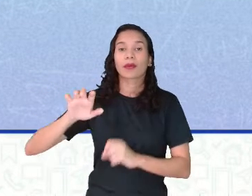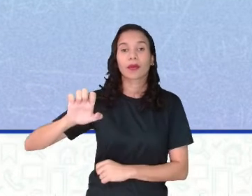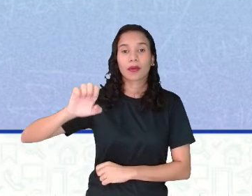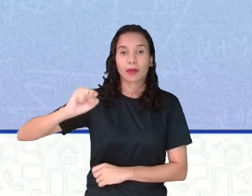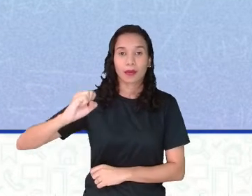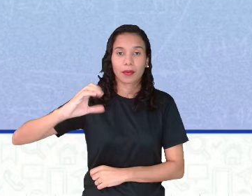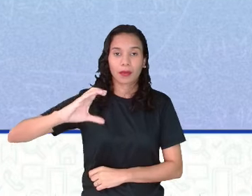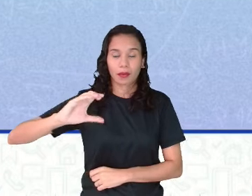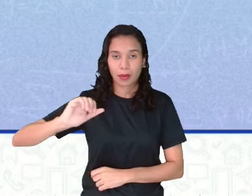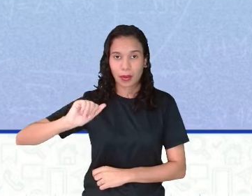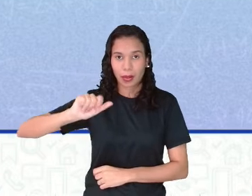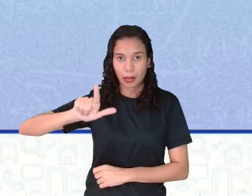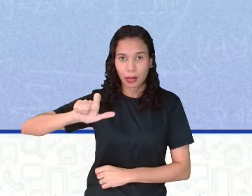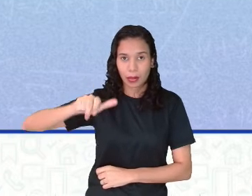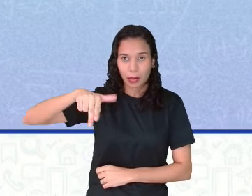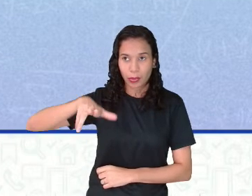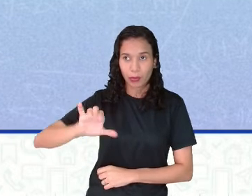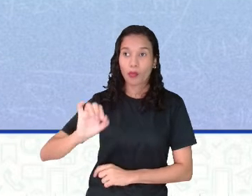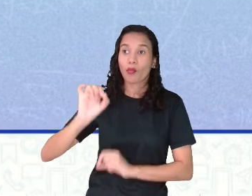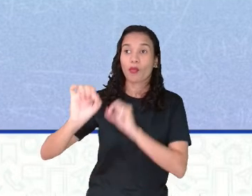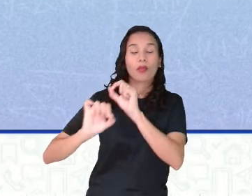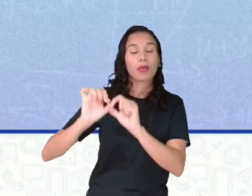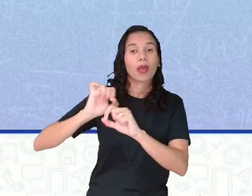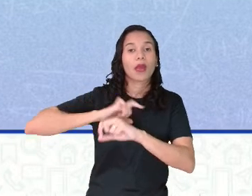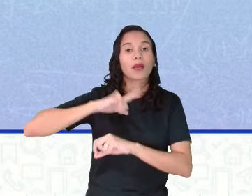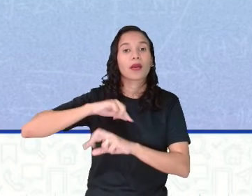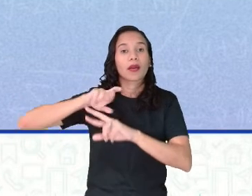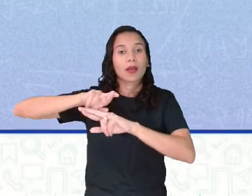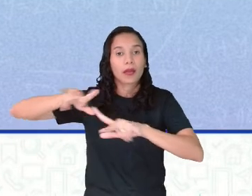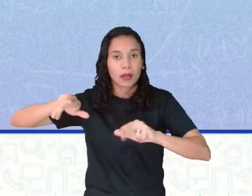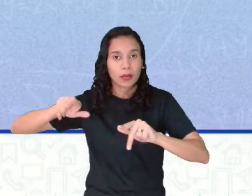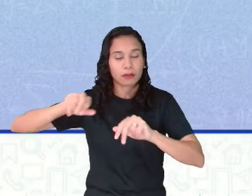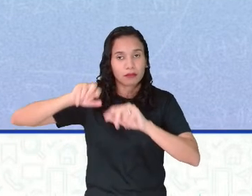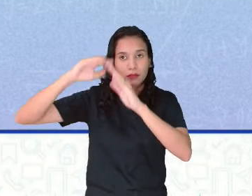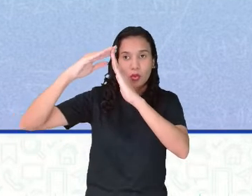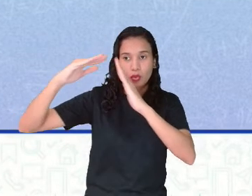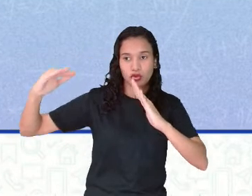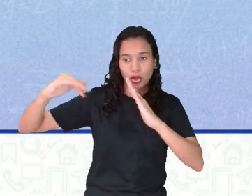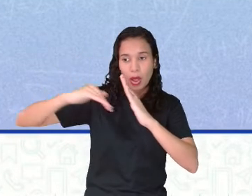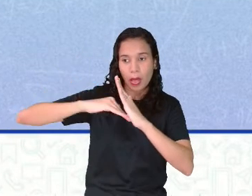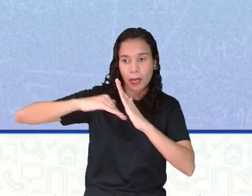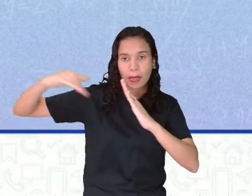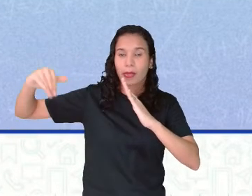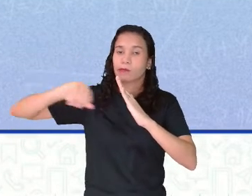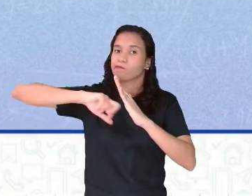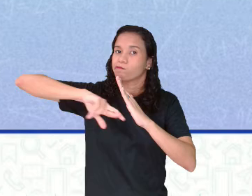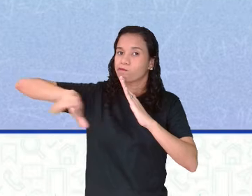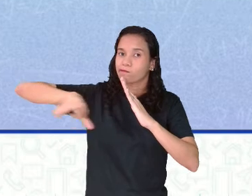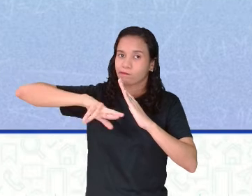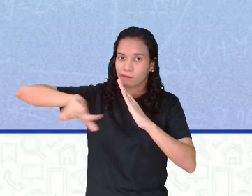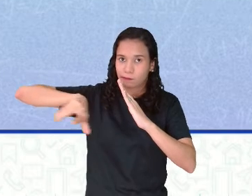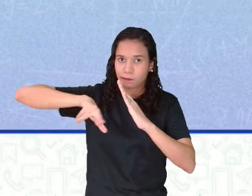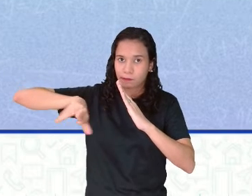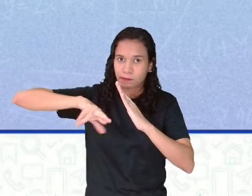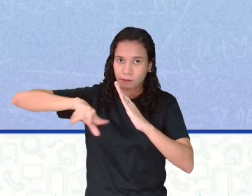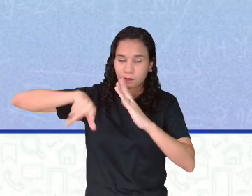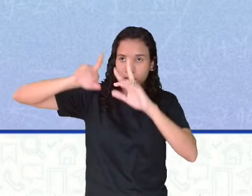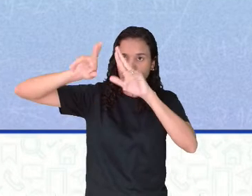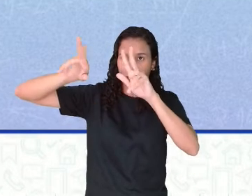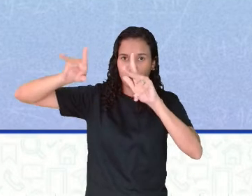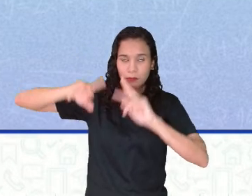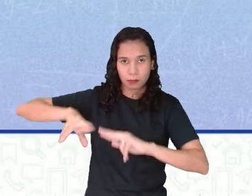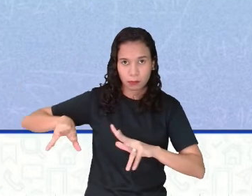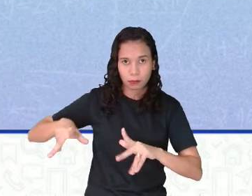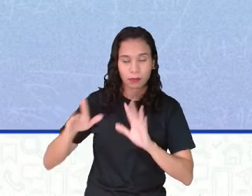escaleno. O triângulo escaleno, ele apresenta 3 lados e 3 ângulos de medidas